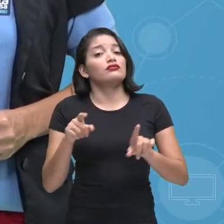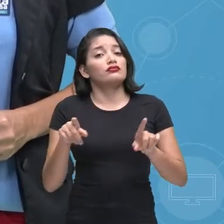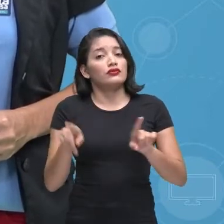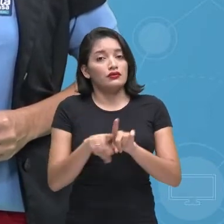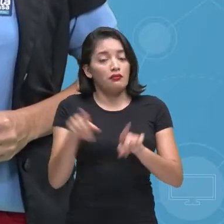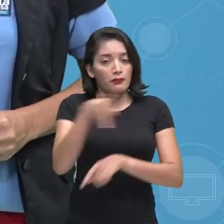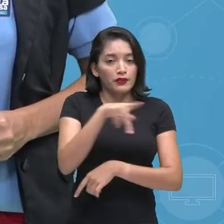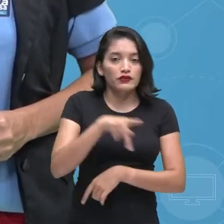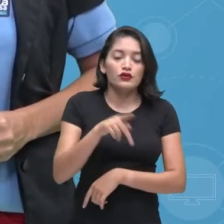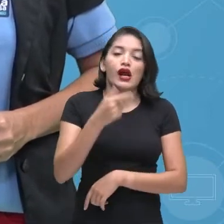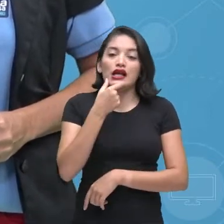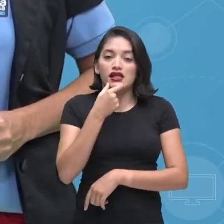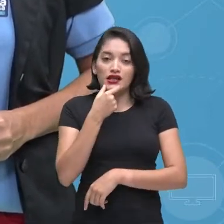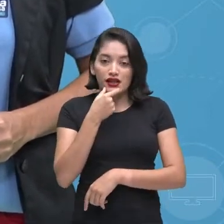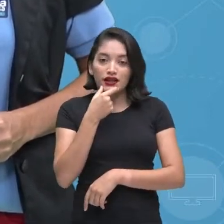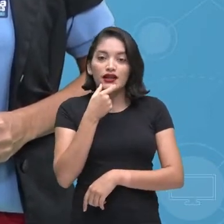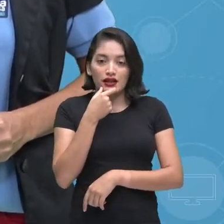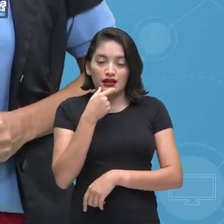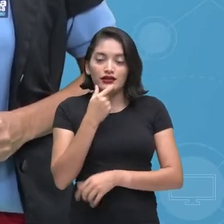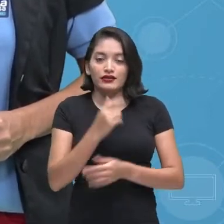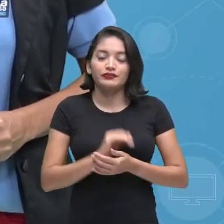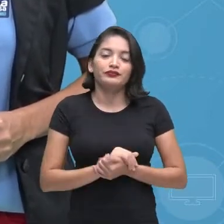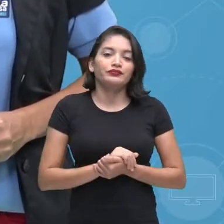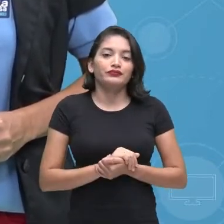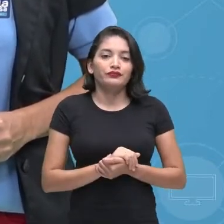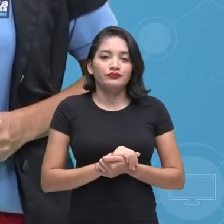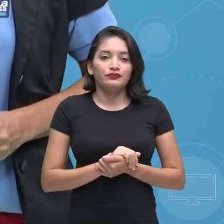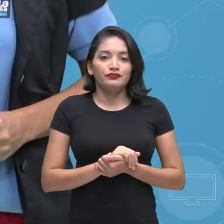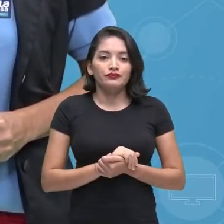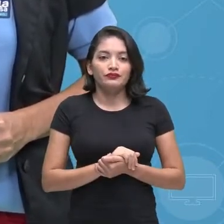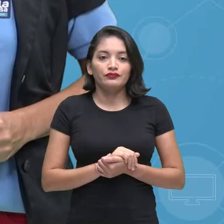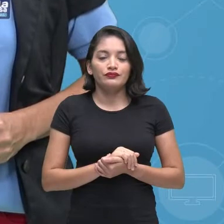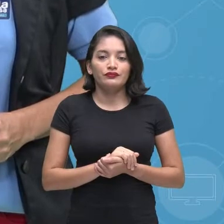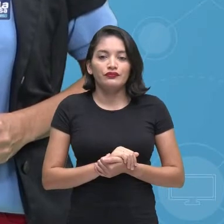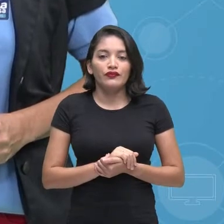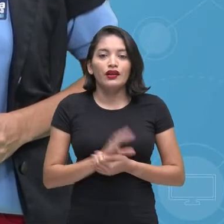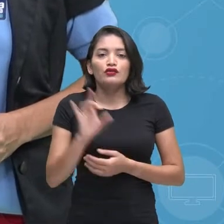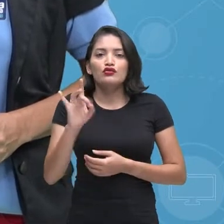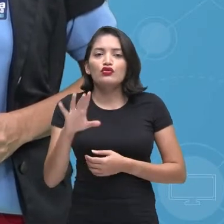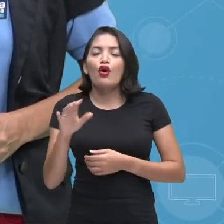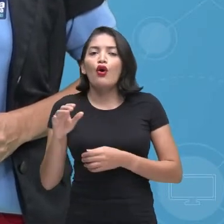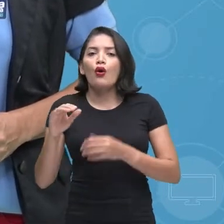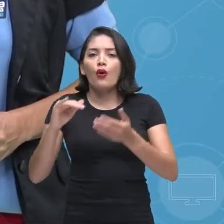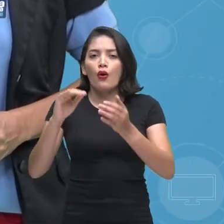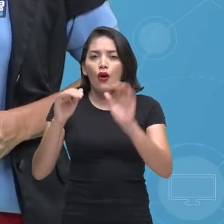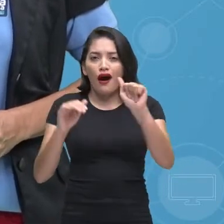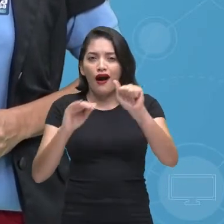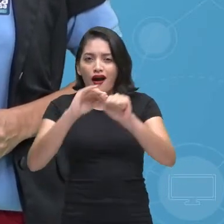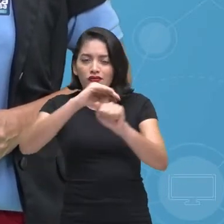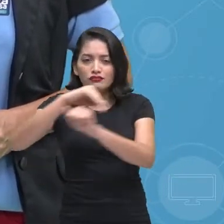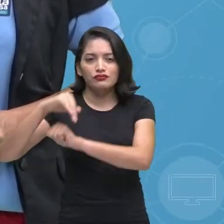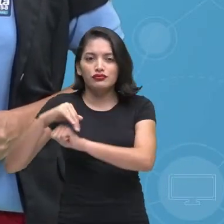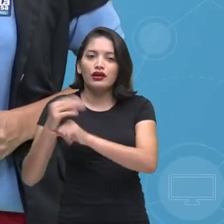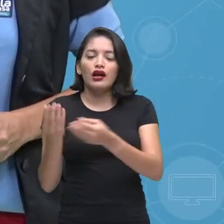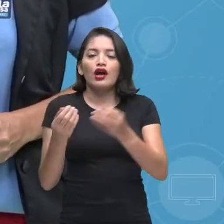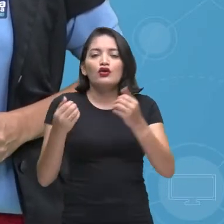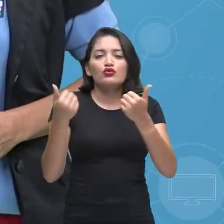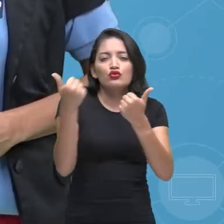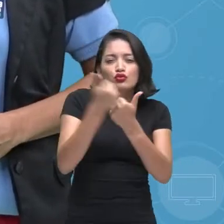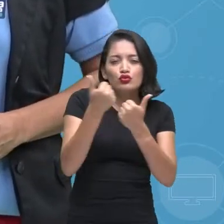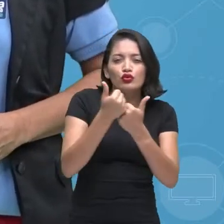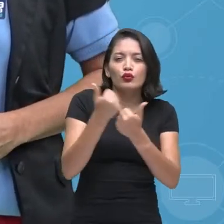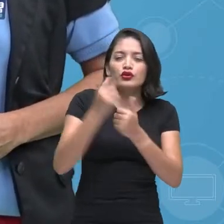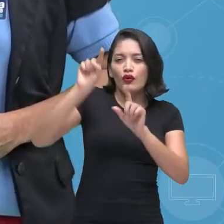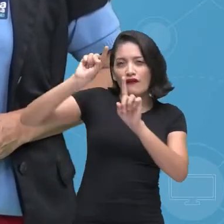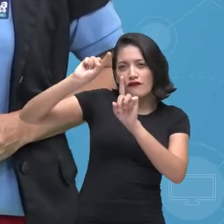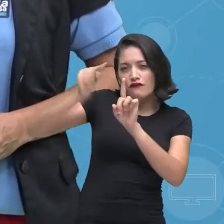ai né no caso aqui para não formar contraída ai eu só fiz tirar o ar substituir por o apóstrofo que esse como se